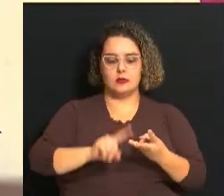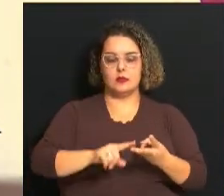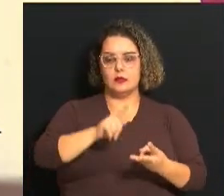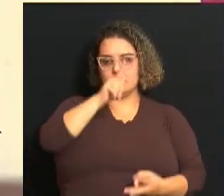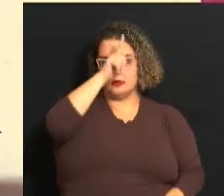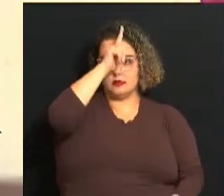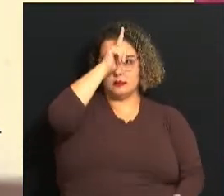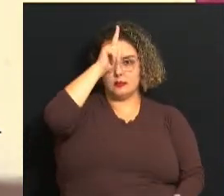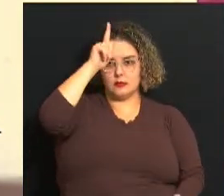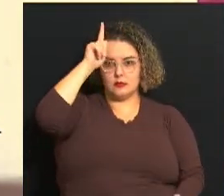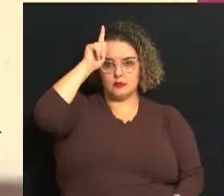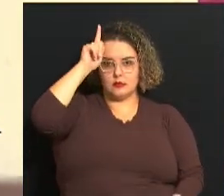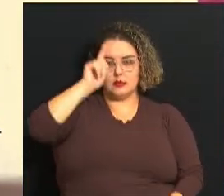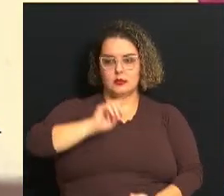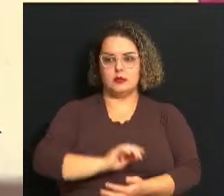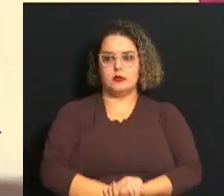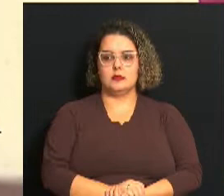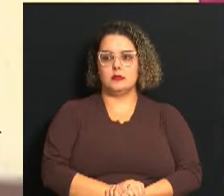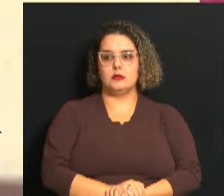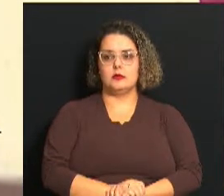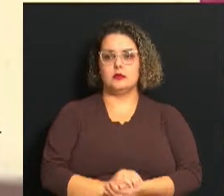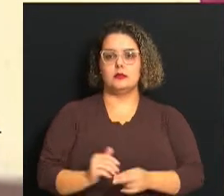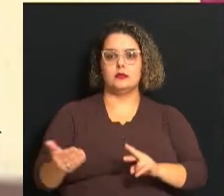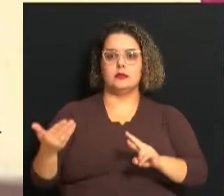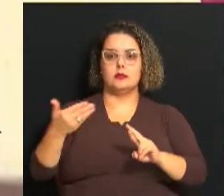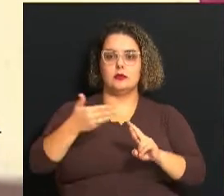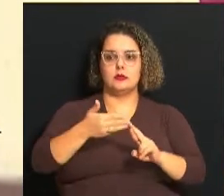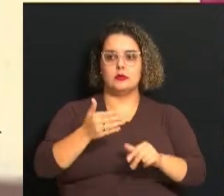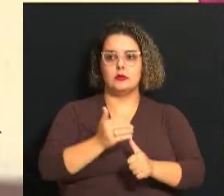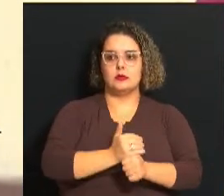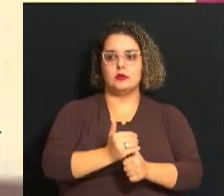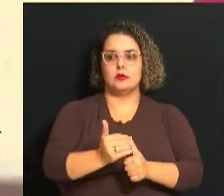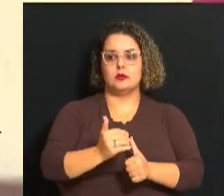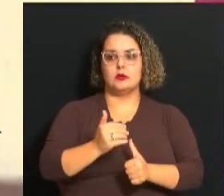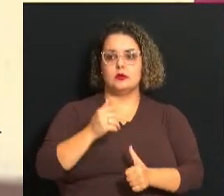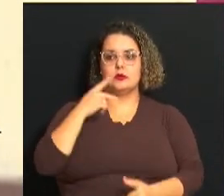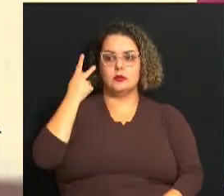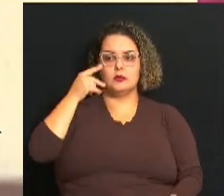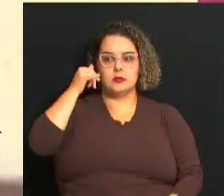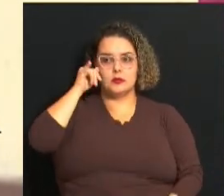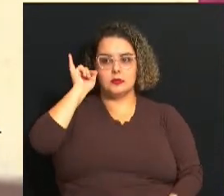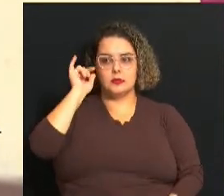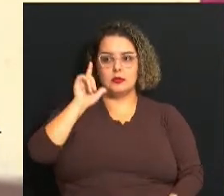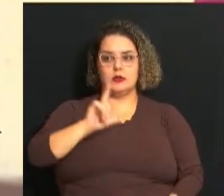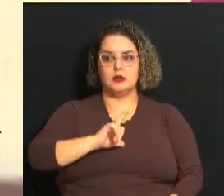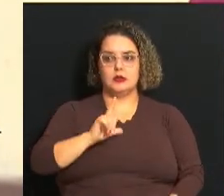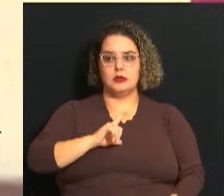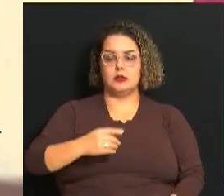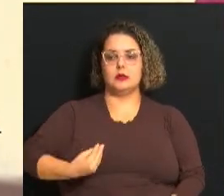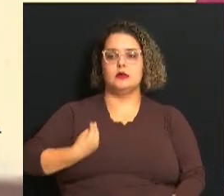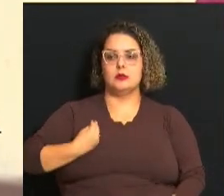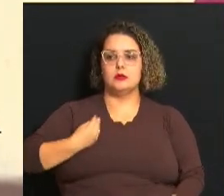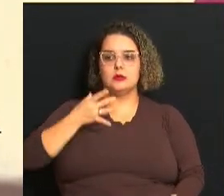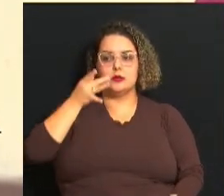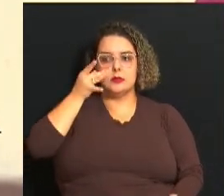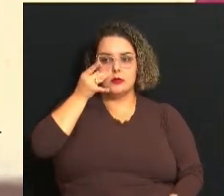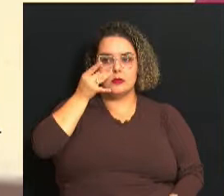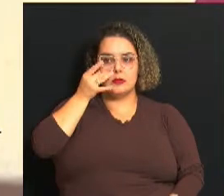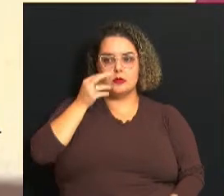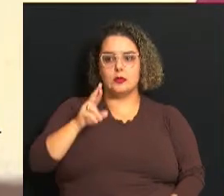vereador Gustavo petta e representando Mandato do vereador Paulo Búfalo nós temos aqui a presença do Senhor